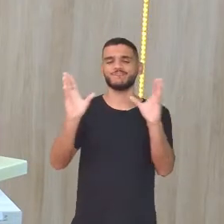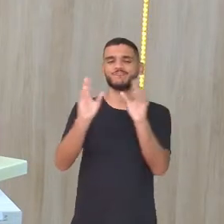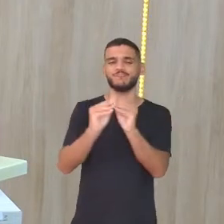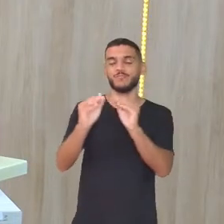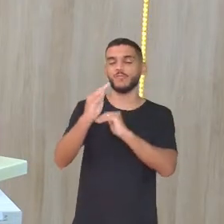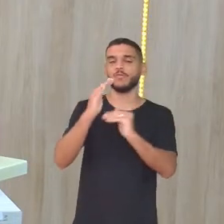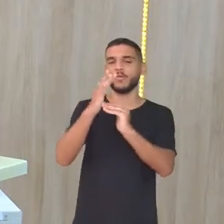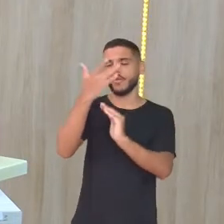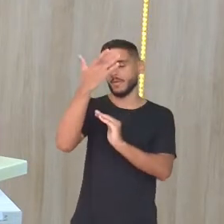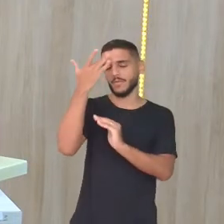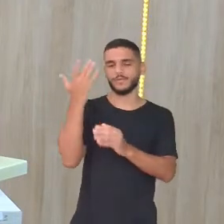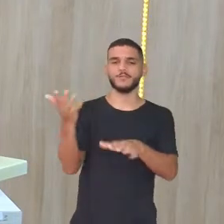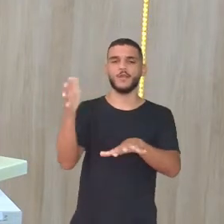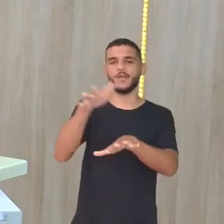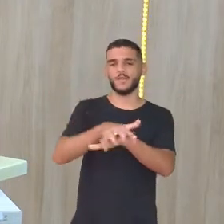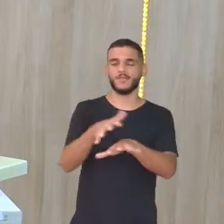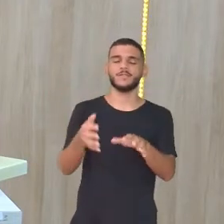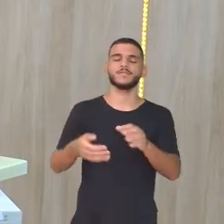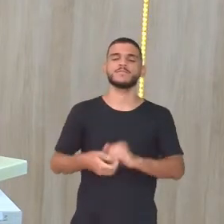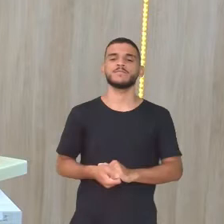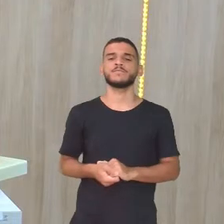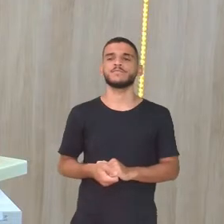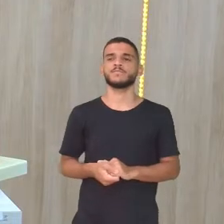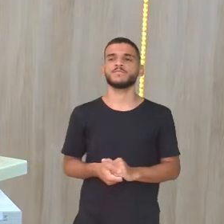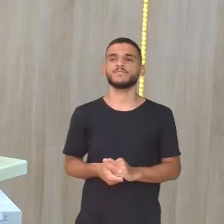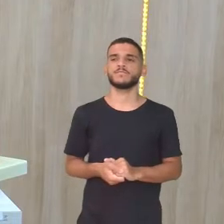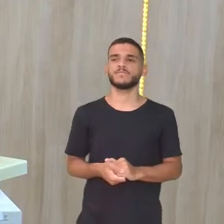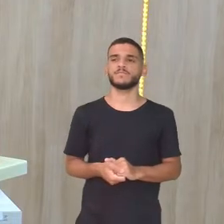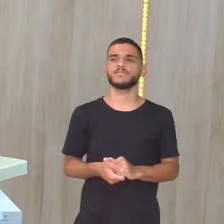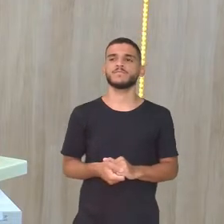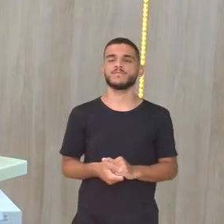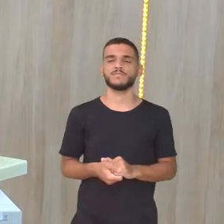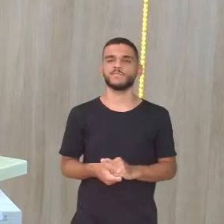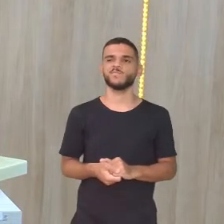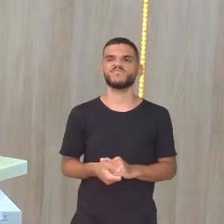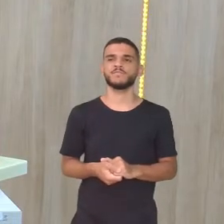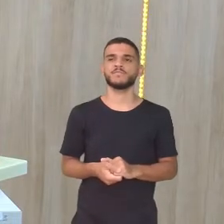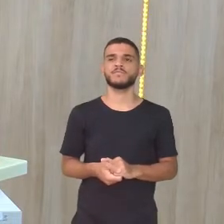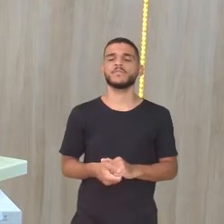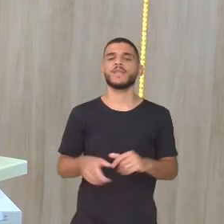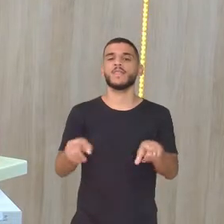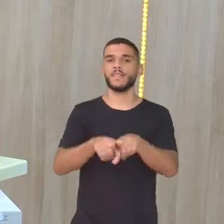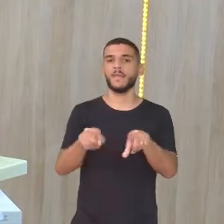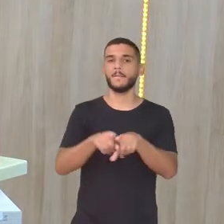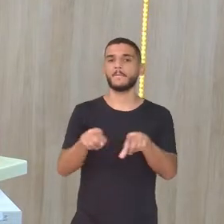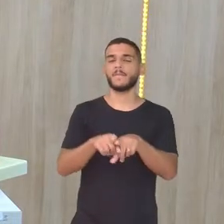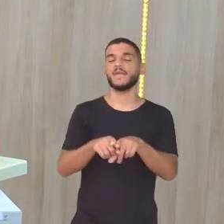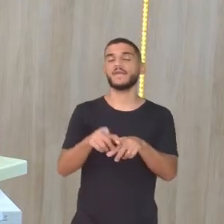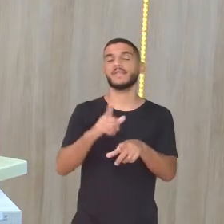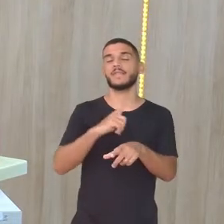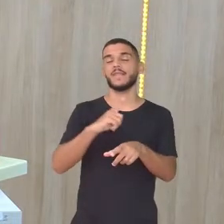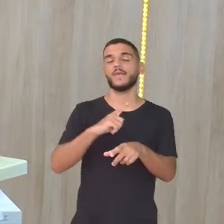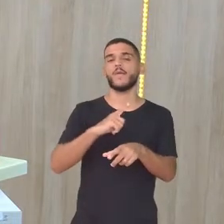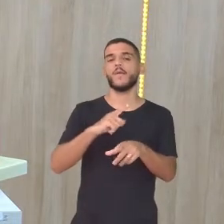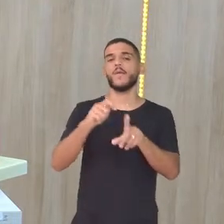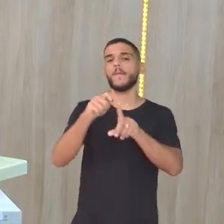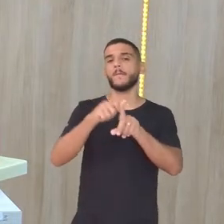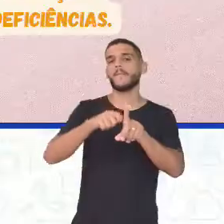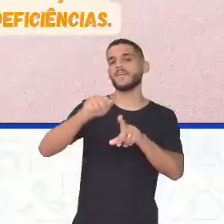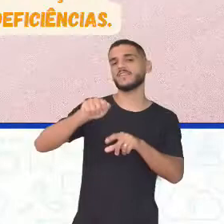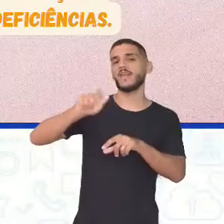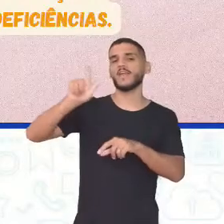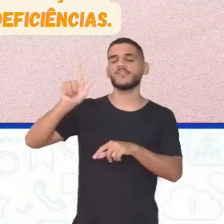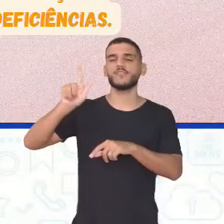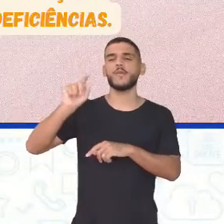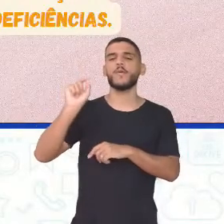todos. Mas, além desse aviso, o que é que nós temos mais, pessoal? Nós temos a questão aí do agosto. Lembrem que a gente está